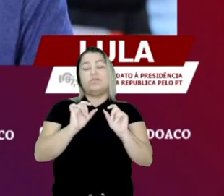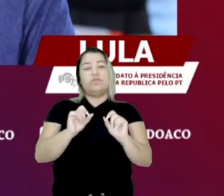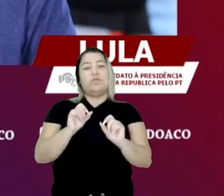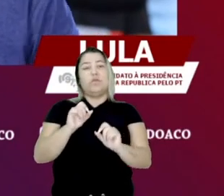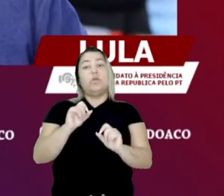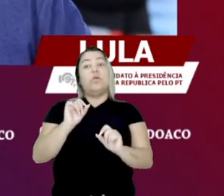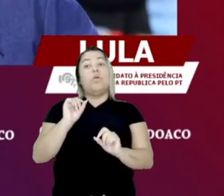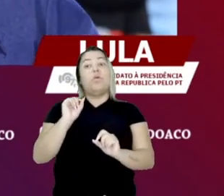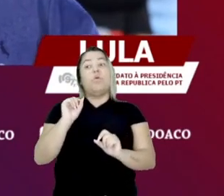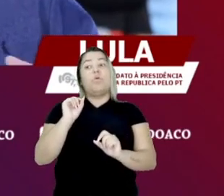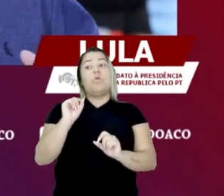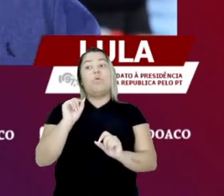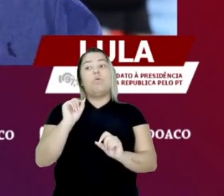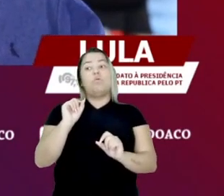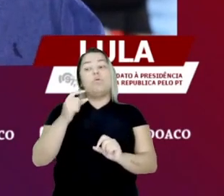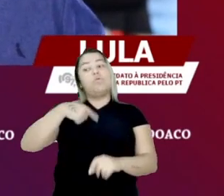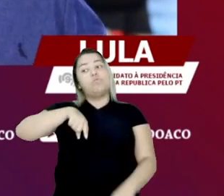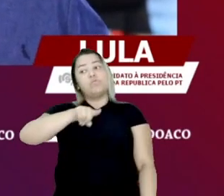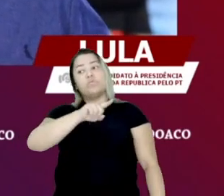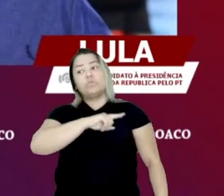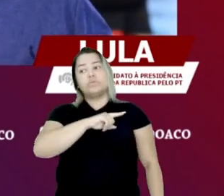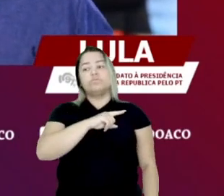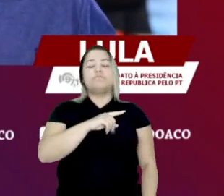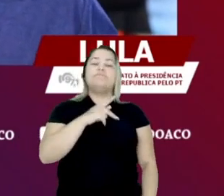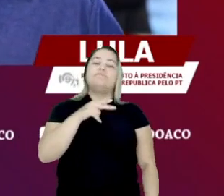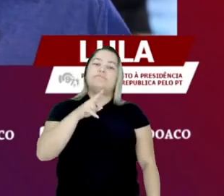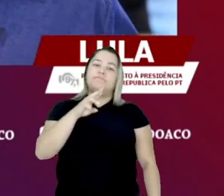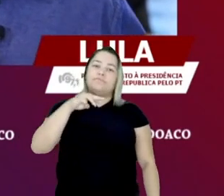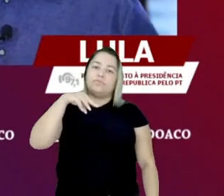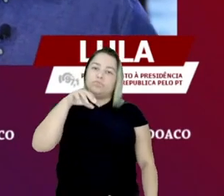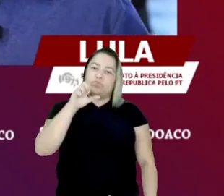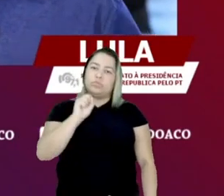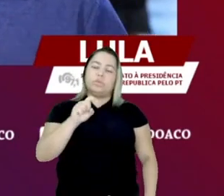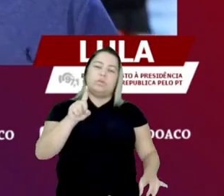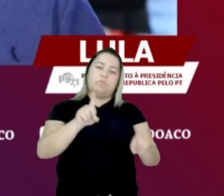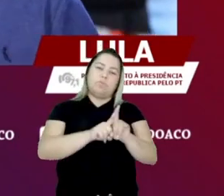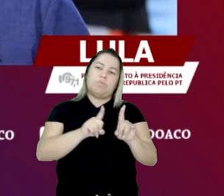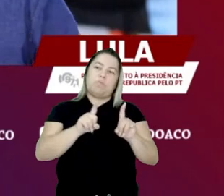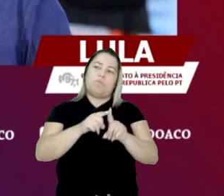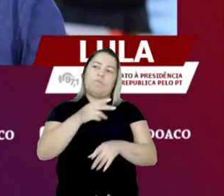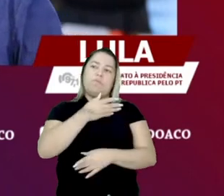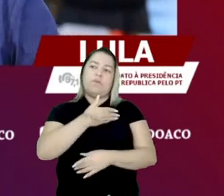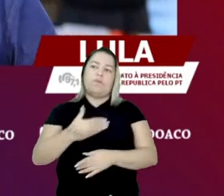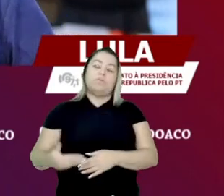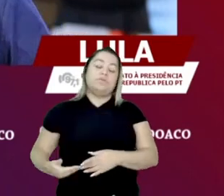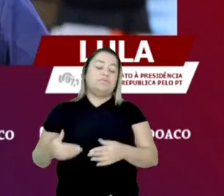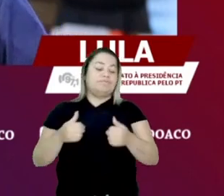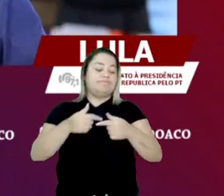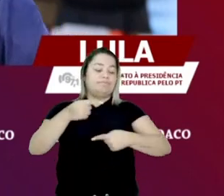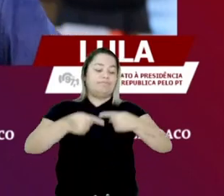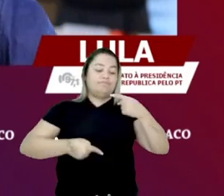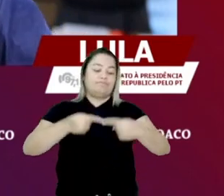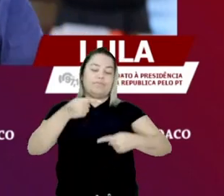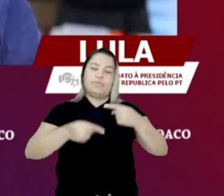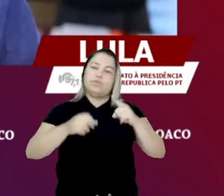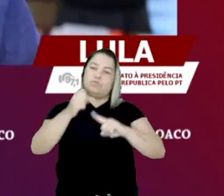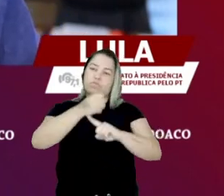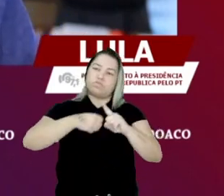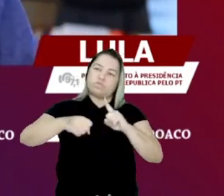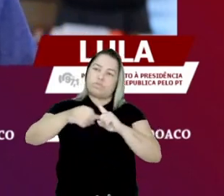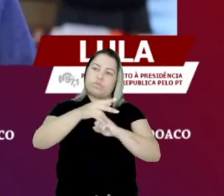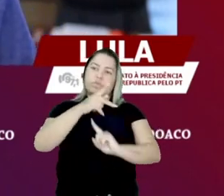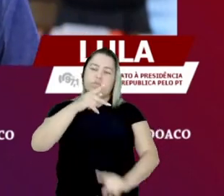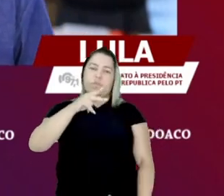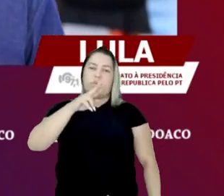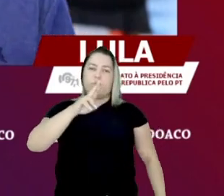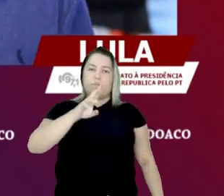essa semana, esse pré-programa vai ser discutido com os partidos e depois nós vamos colocar na rede para que a gente discuta da sociedade